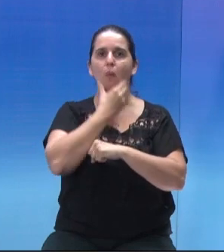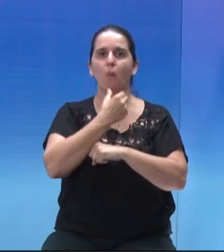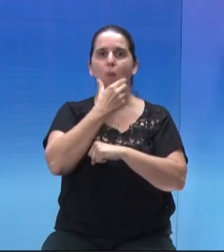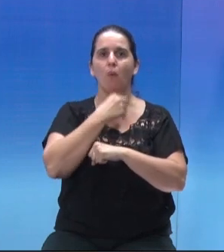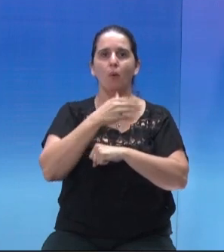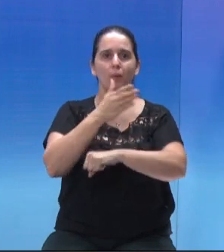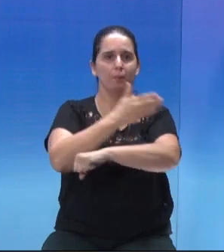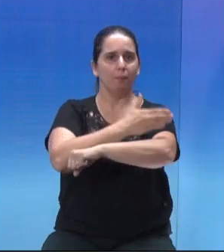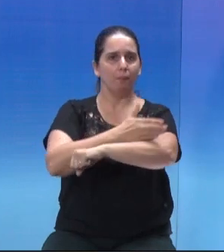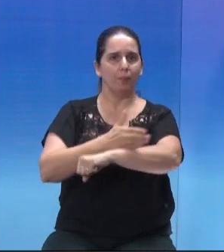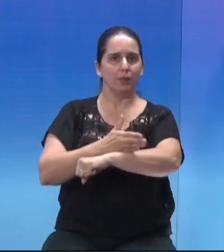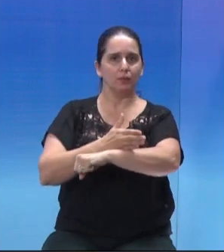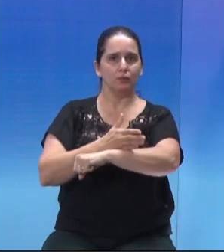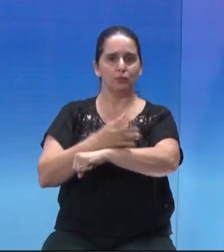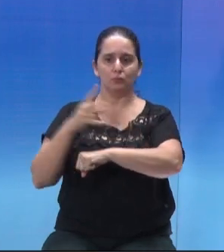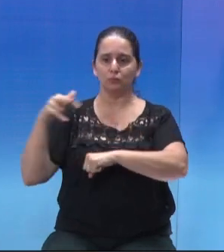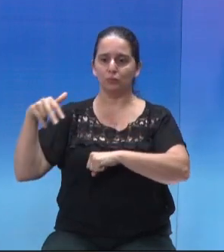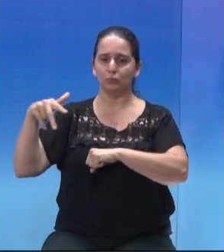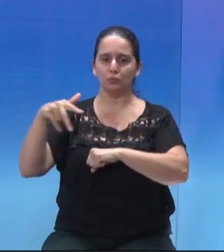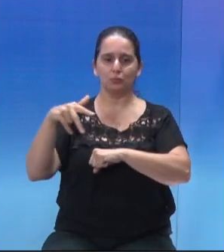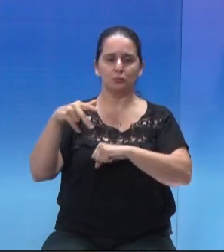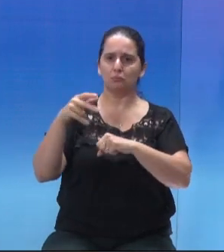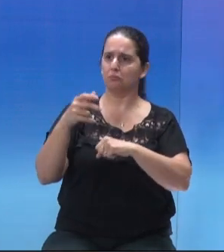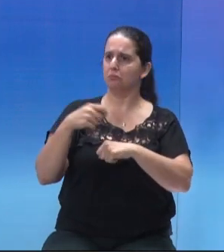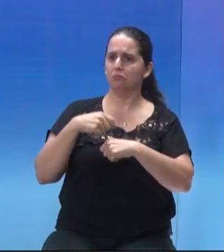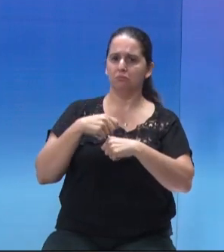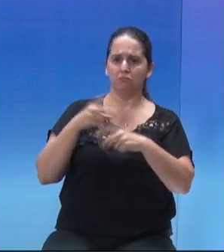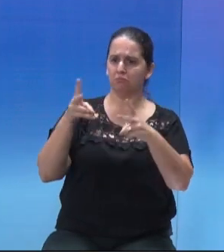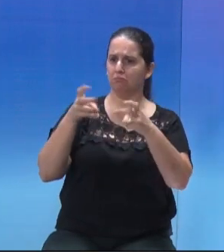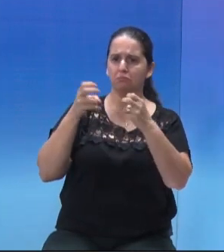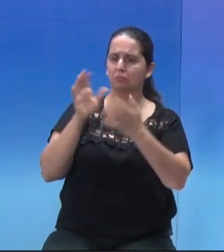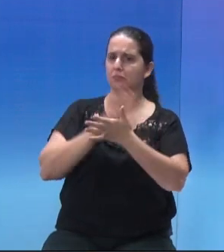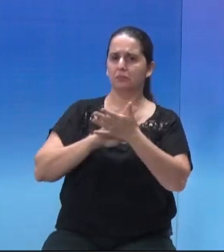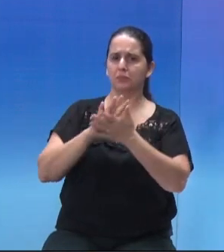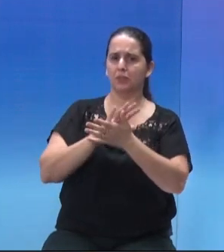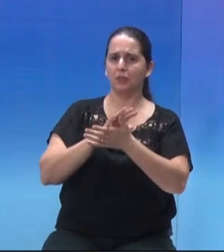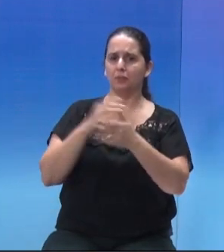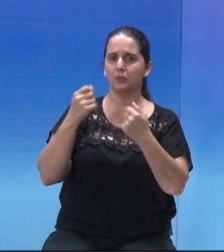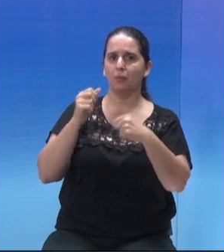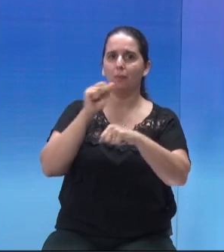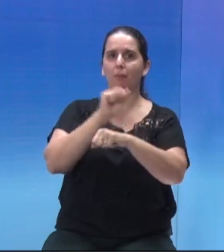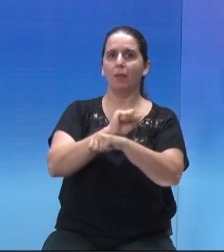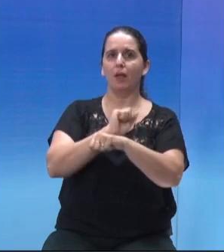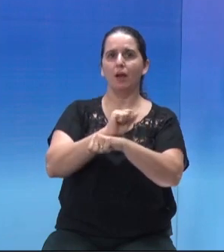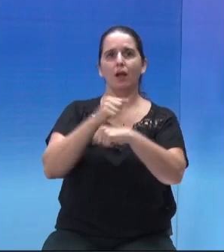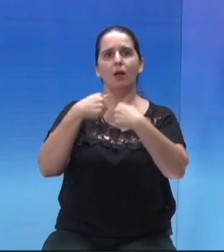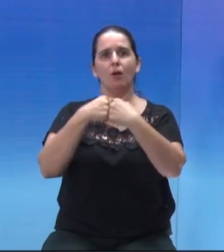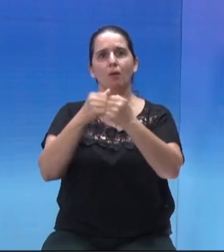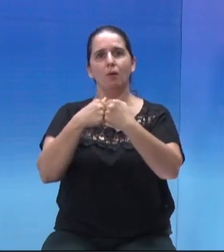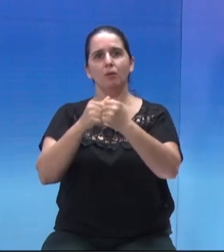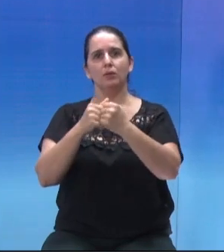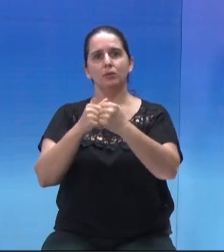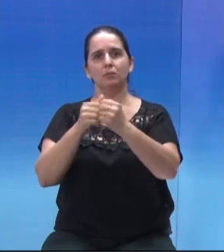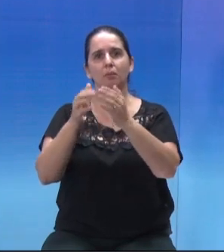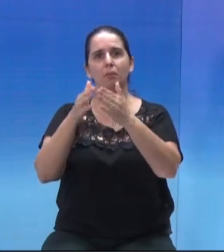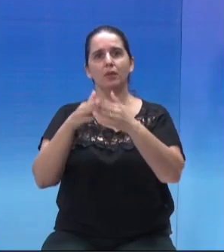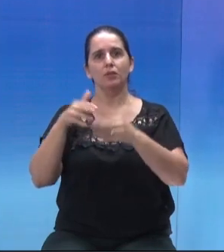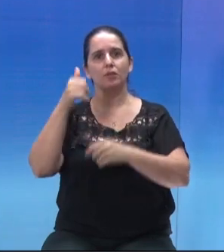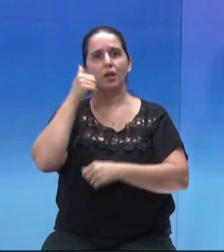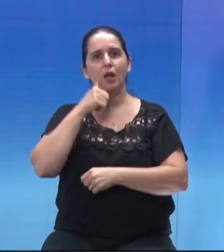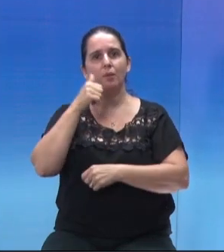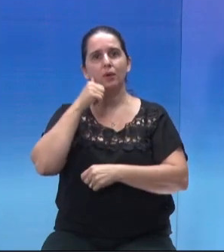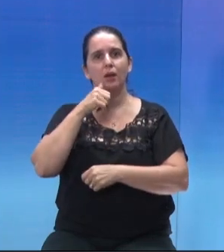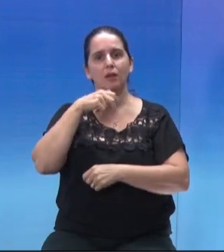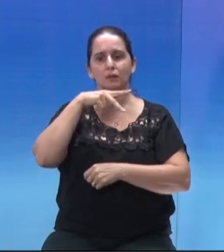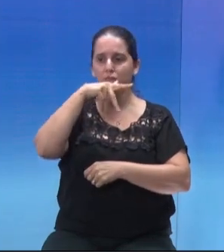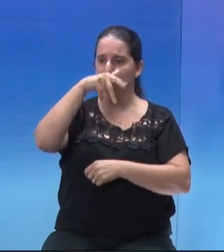branco. Ela nem percebeu, o motorista teve que parar o ônibus e pedir a ela que saísse